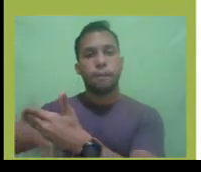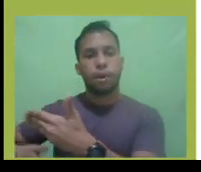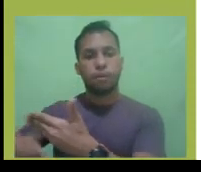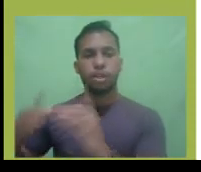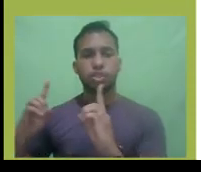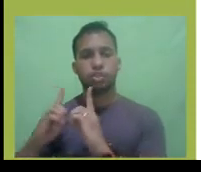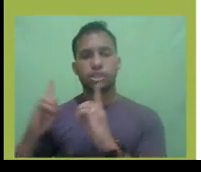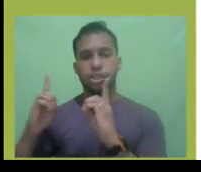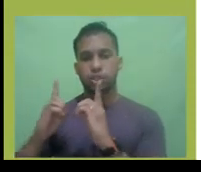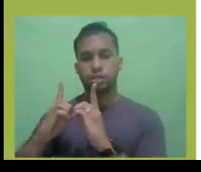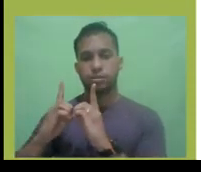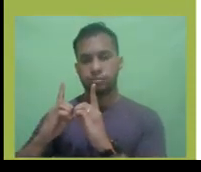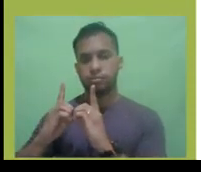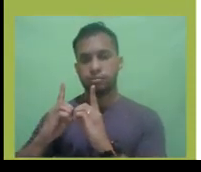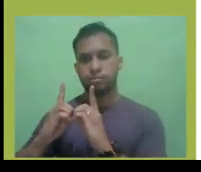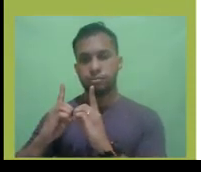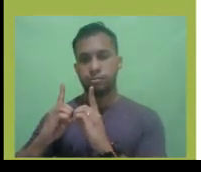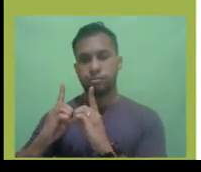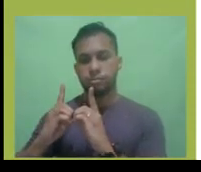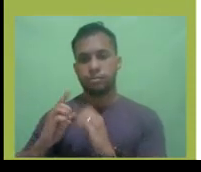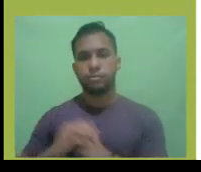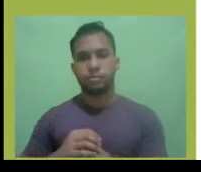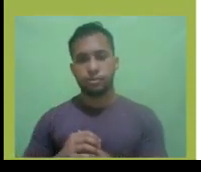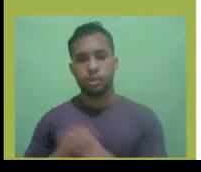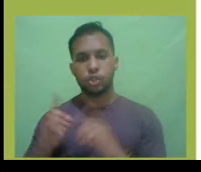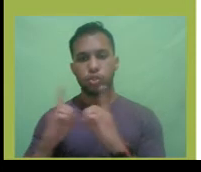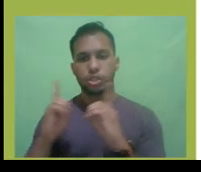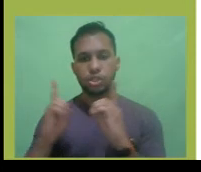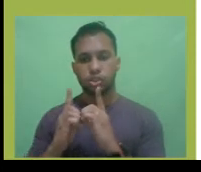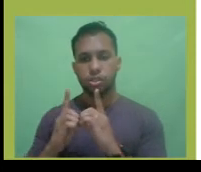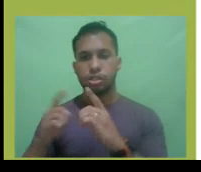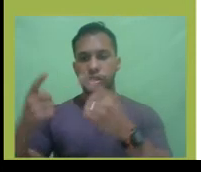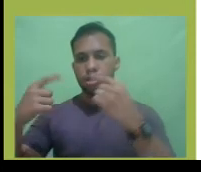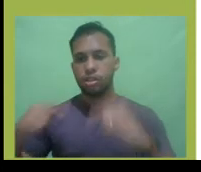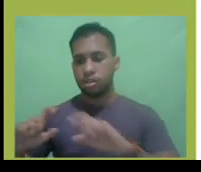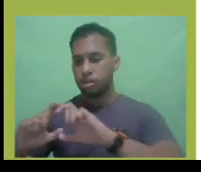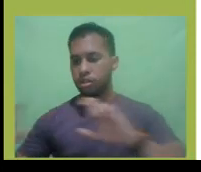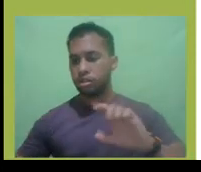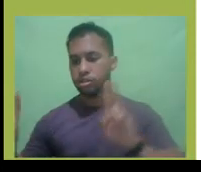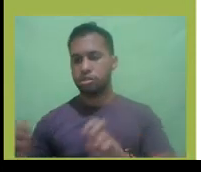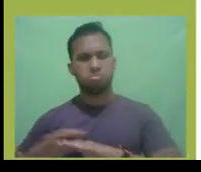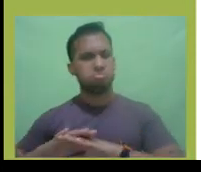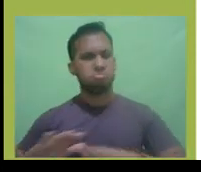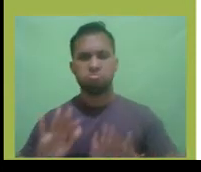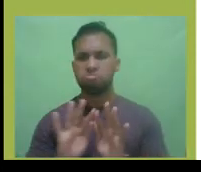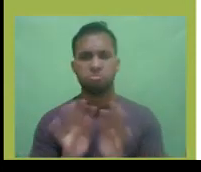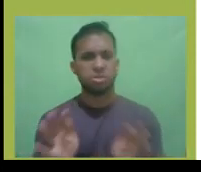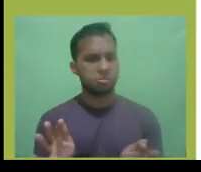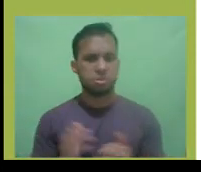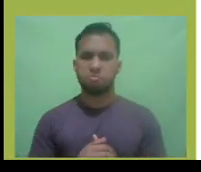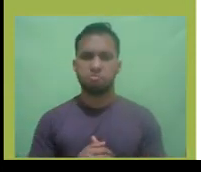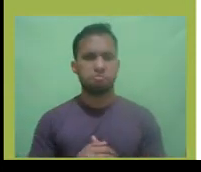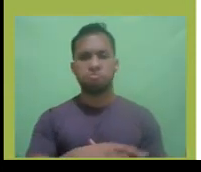embaixo o meu nome. Simples assim, não precisa de mais nada, tá? Essa é a informação que o espectador precisa.